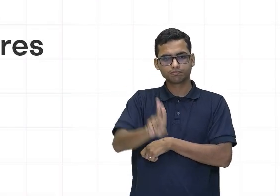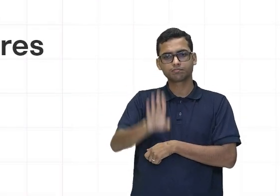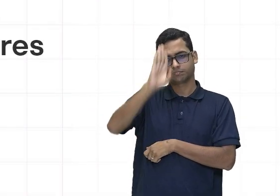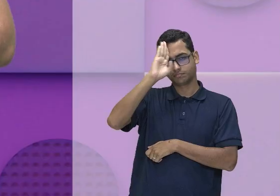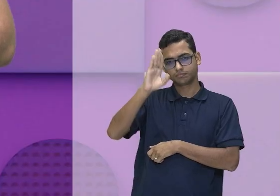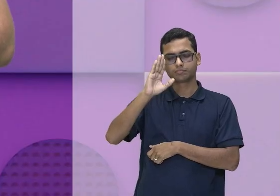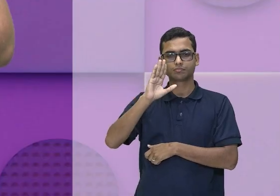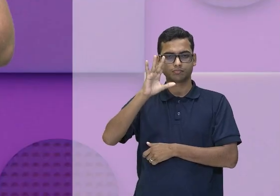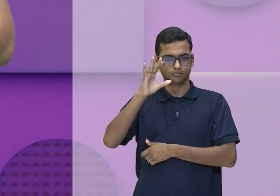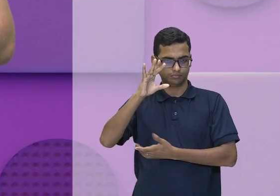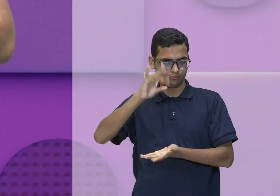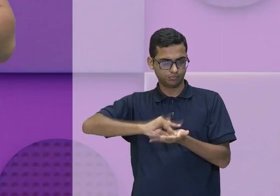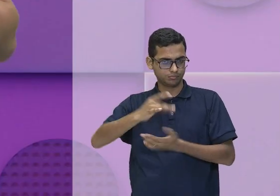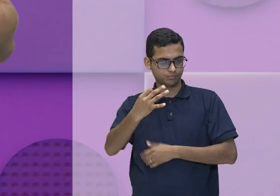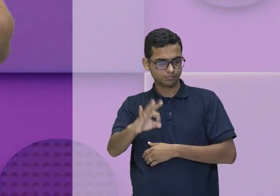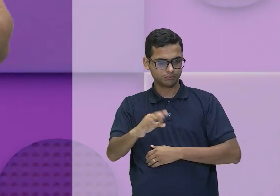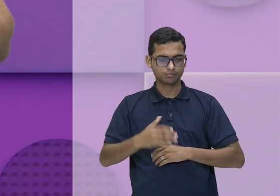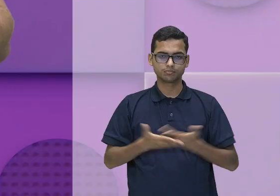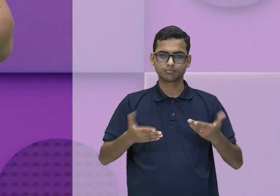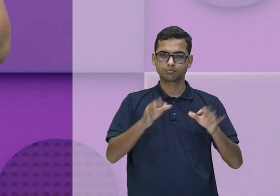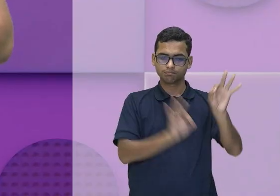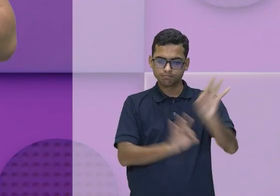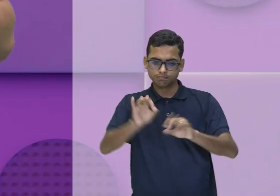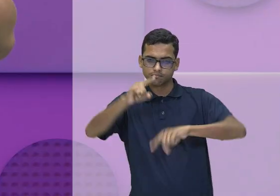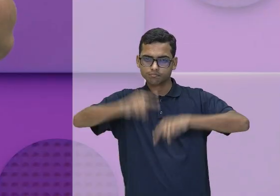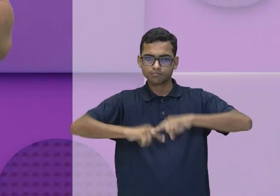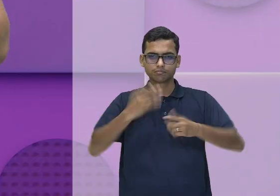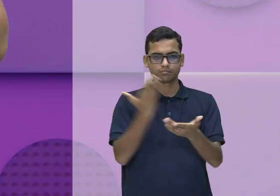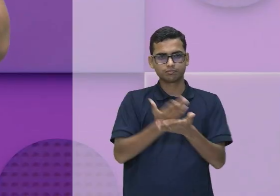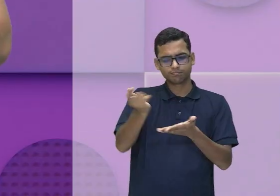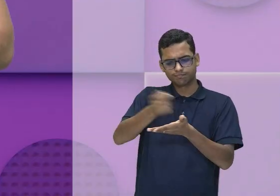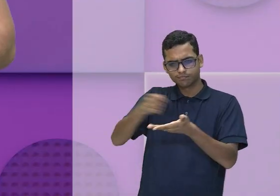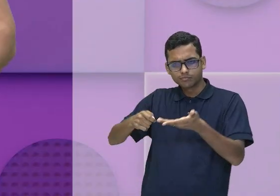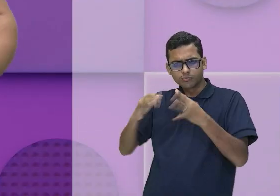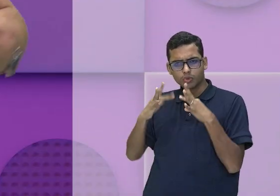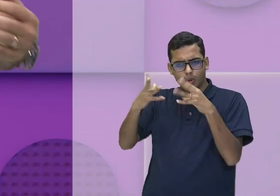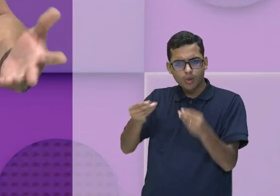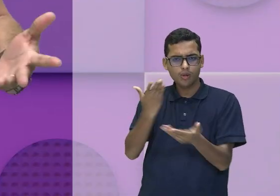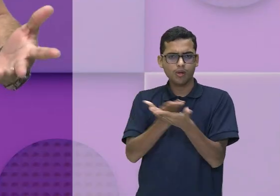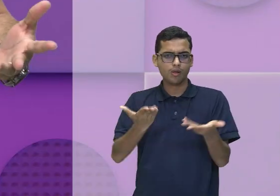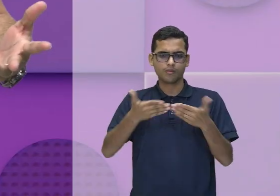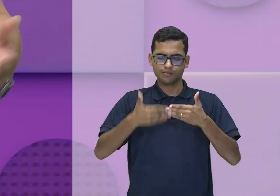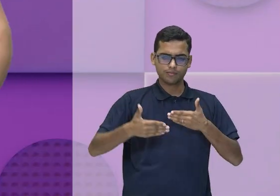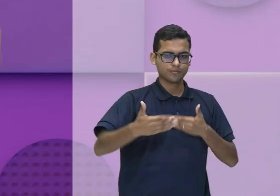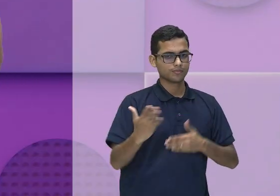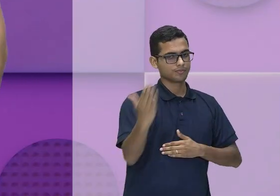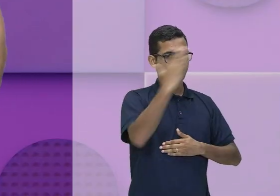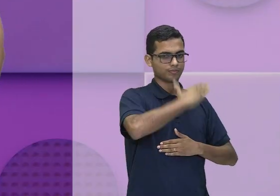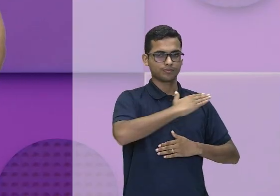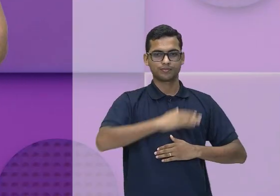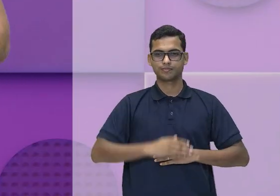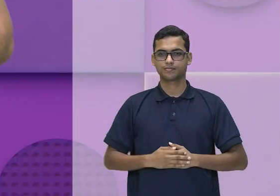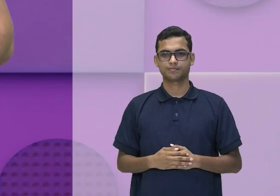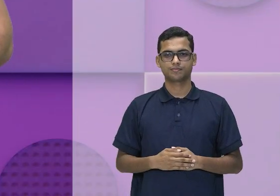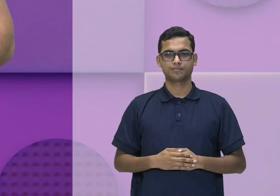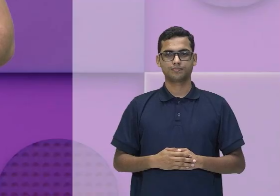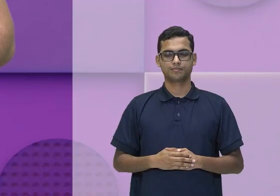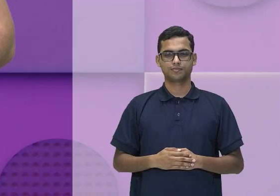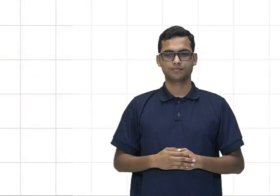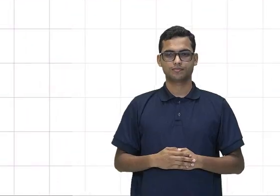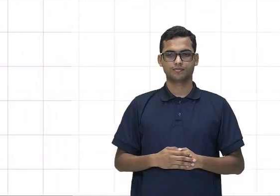usuais. Então, arrume seu material, anote tudo na nossa aula e sem mais demora, vamos à nossa